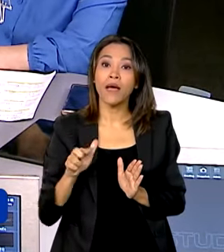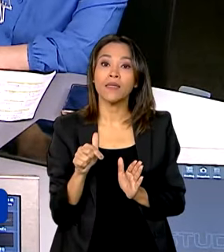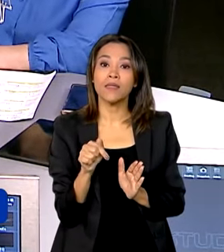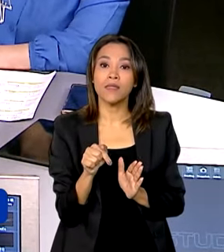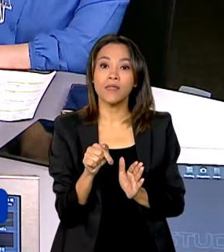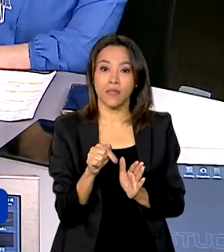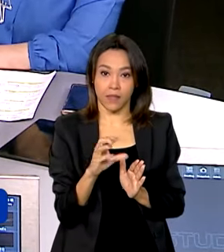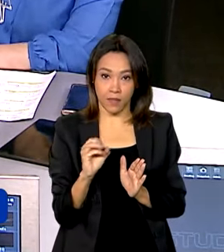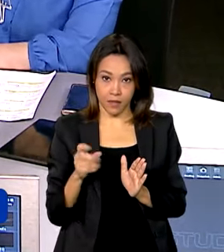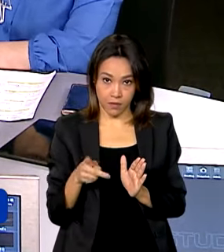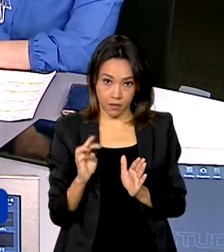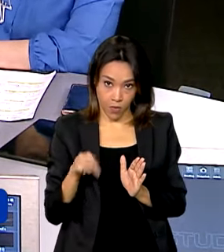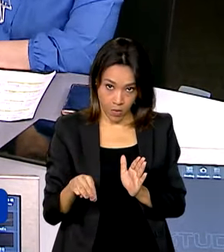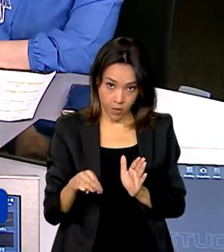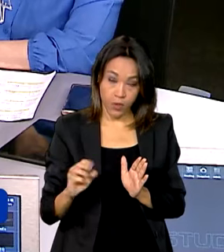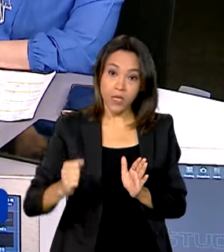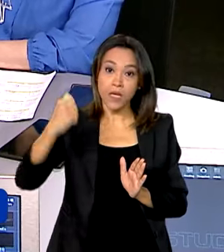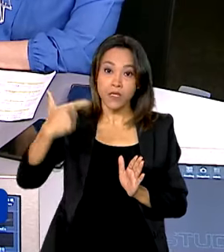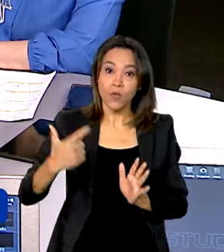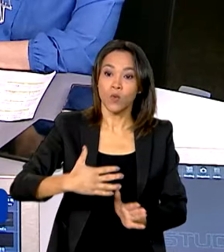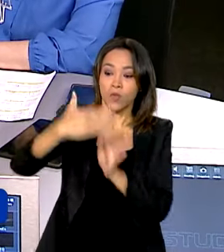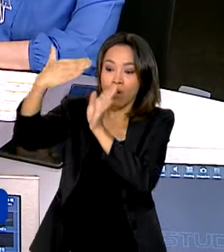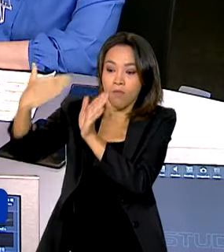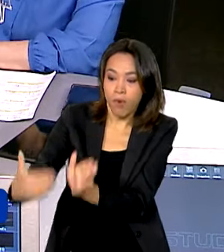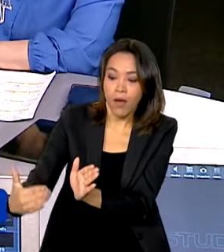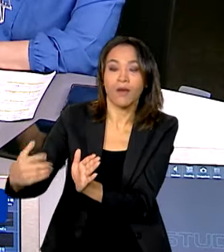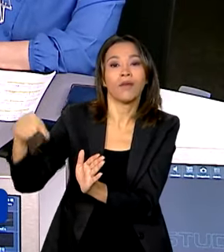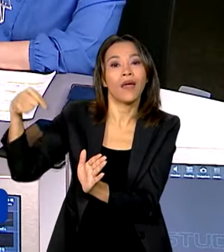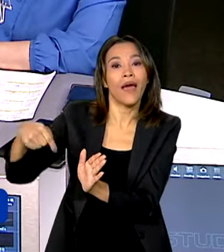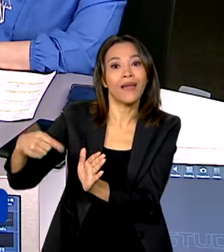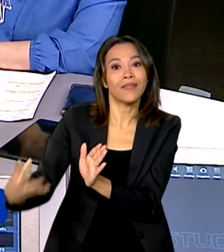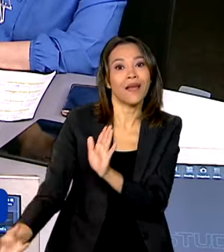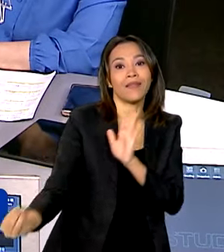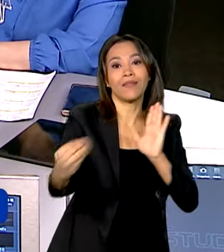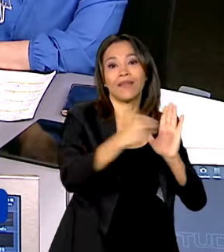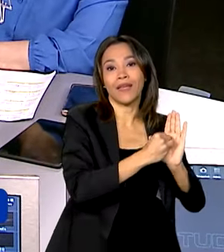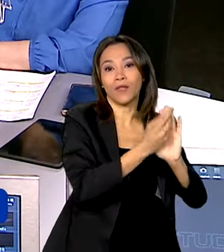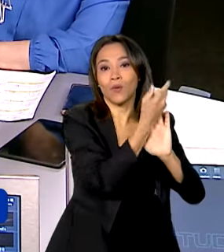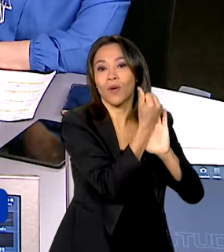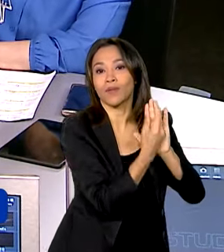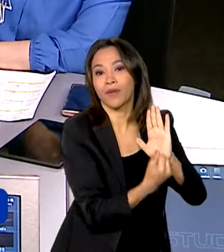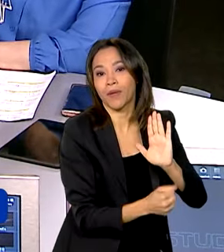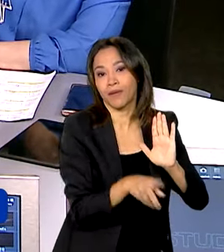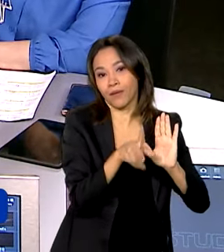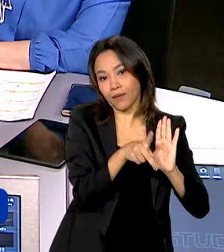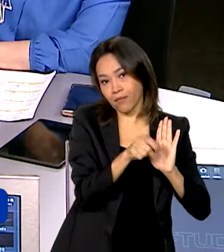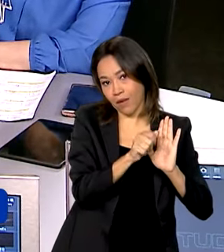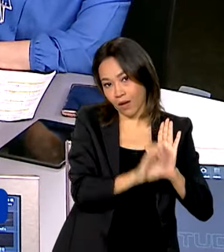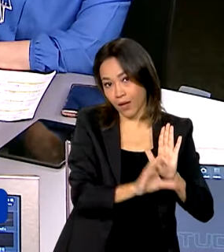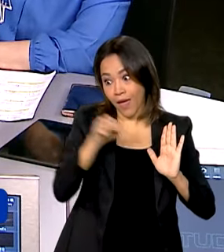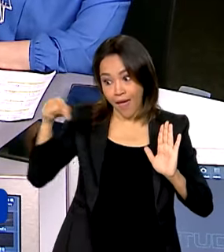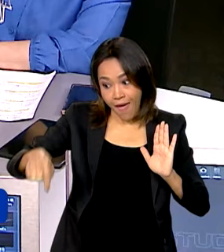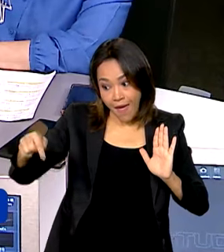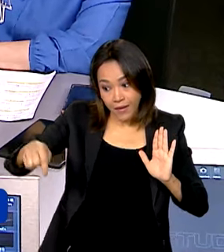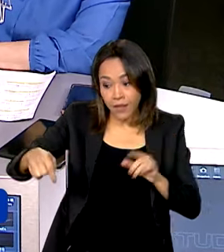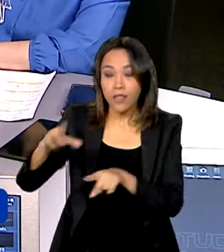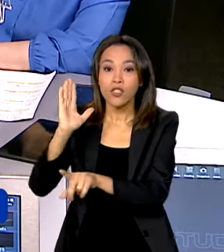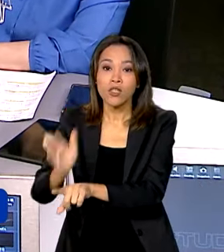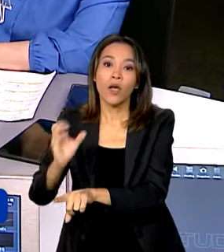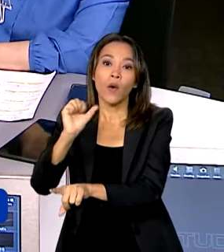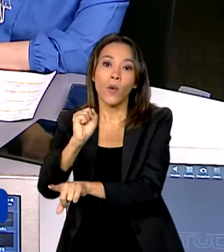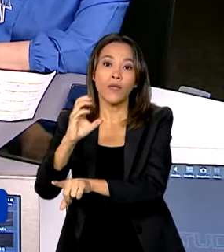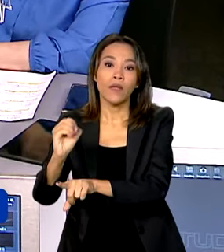em andamento e a segunda etapa está no pack essa primeira etapa ela tá com 80% já de obra